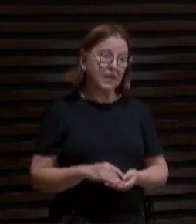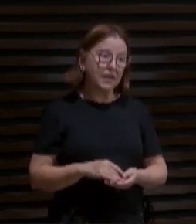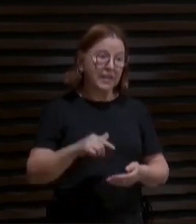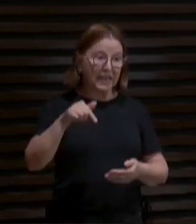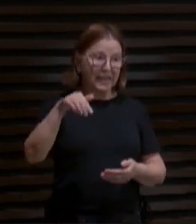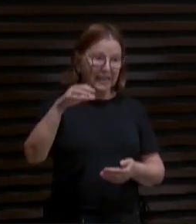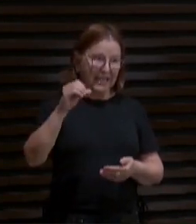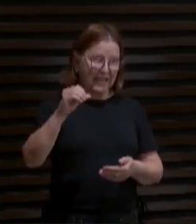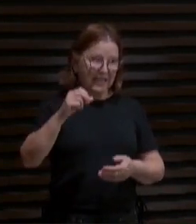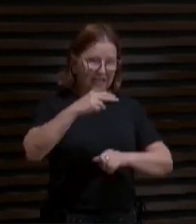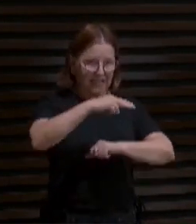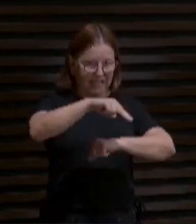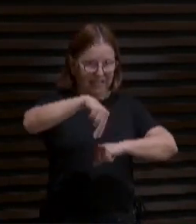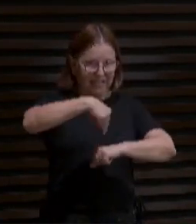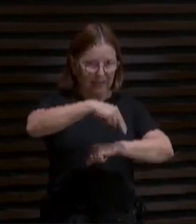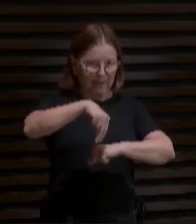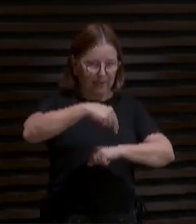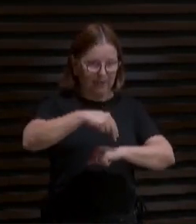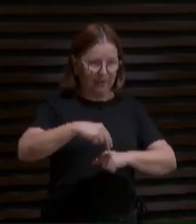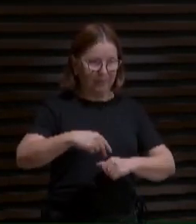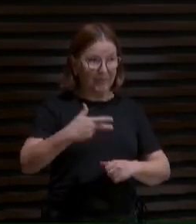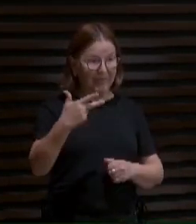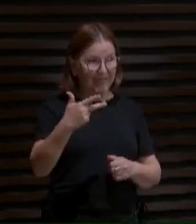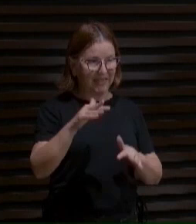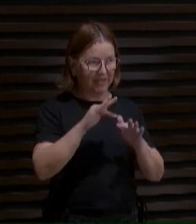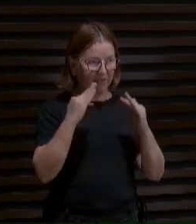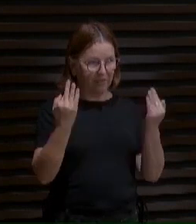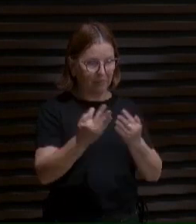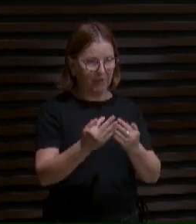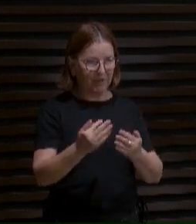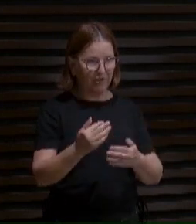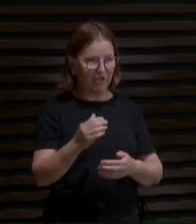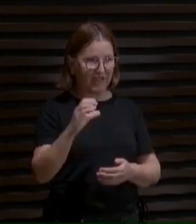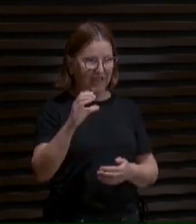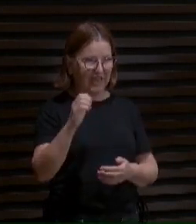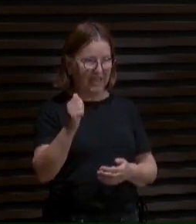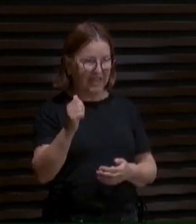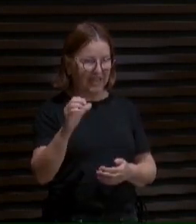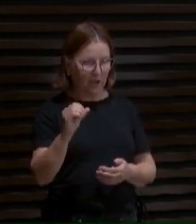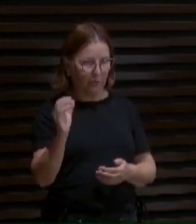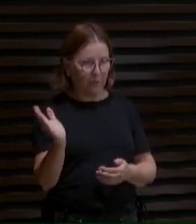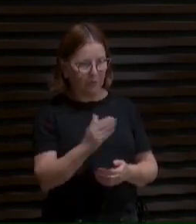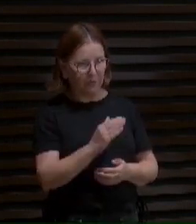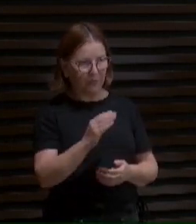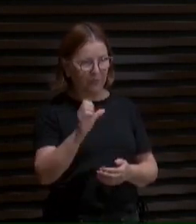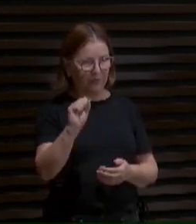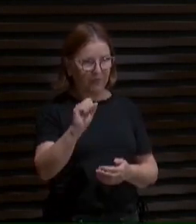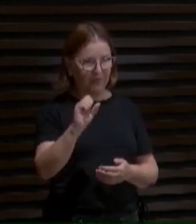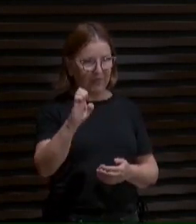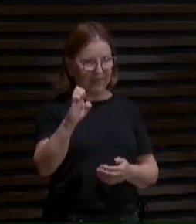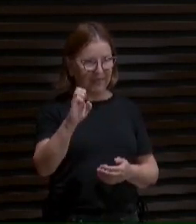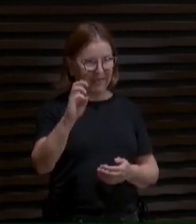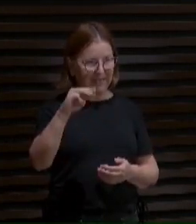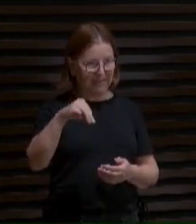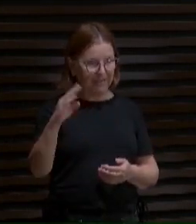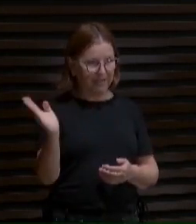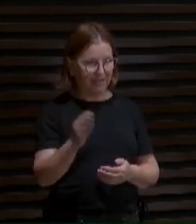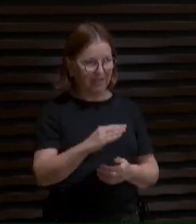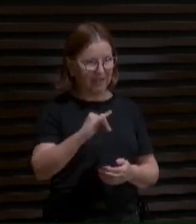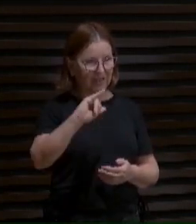nações. As 3 famílias, Cão, Sem e Jafé.